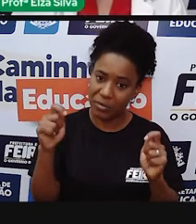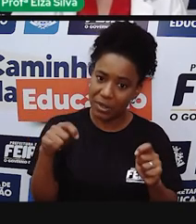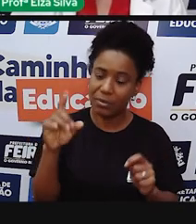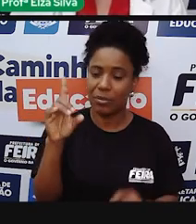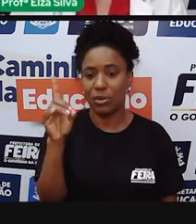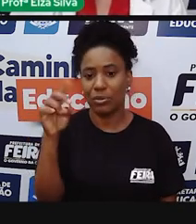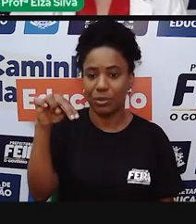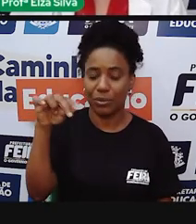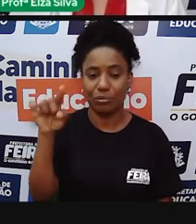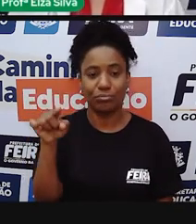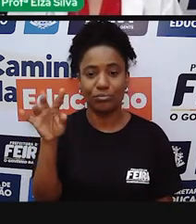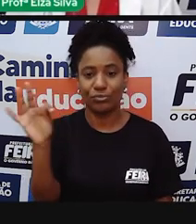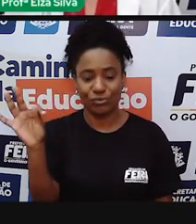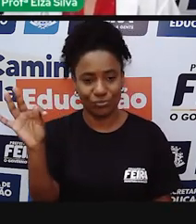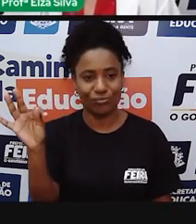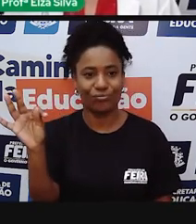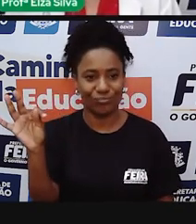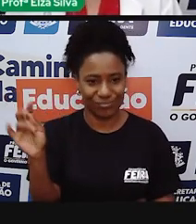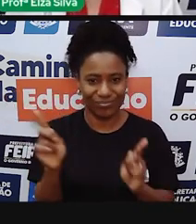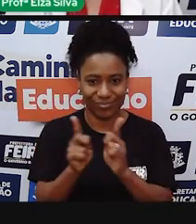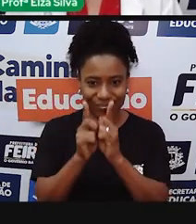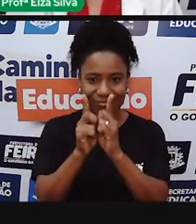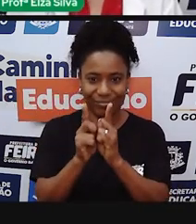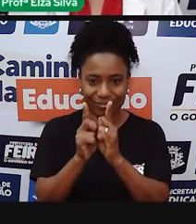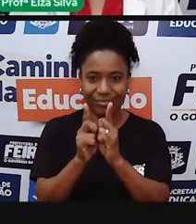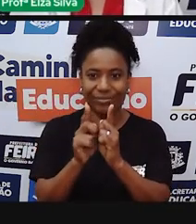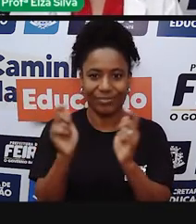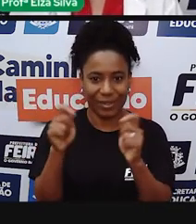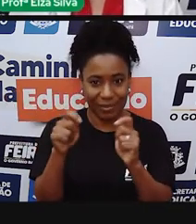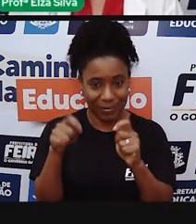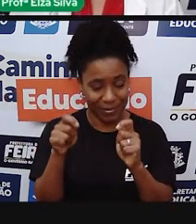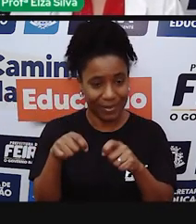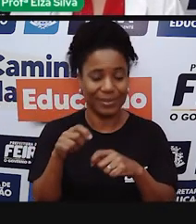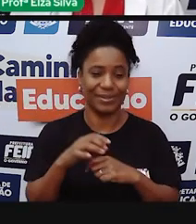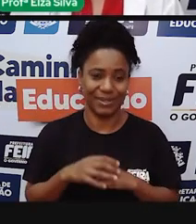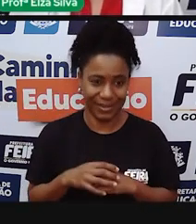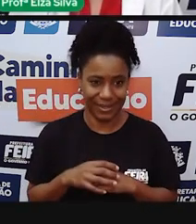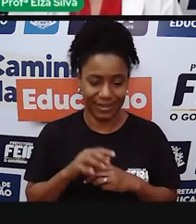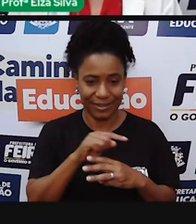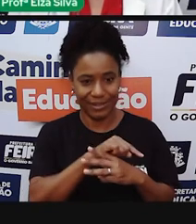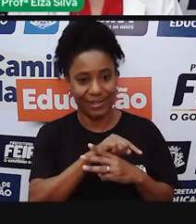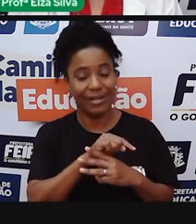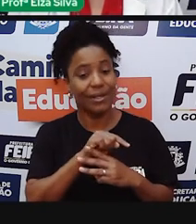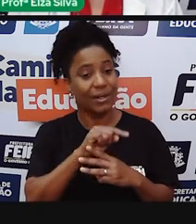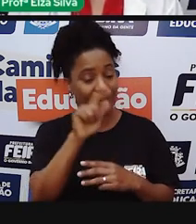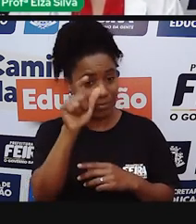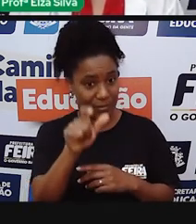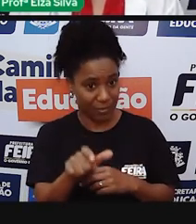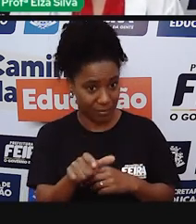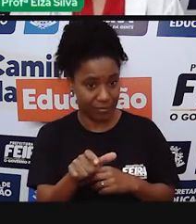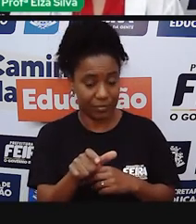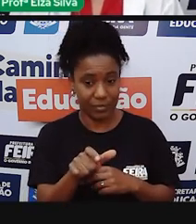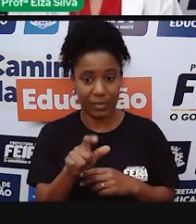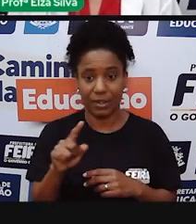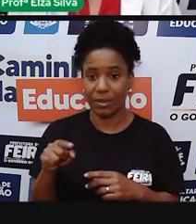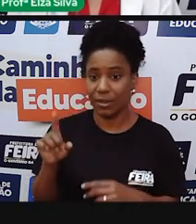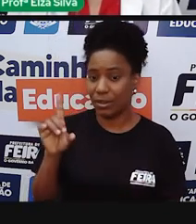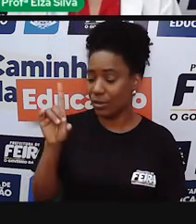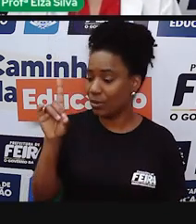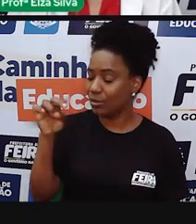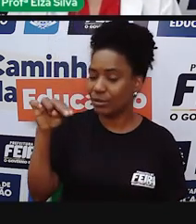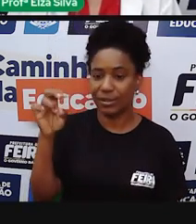don't para os sujeitos I, you, we and they, e utilizamos doesn't para os sujeitos